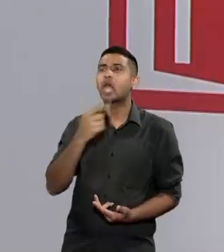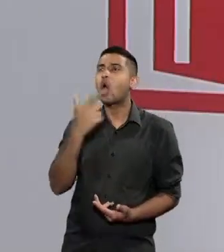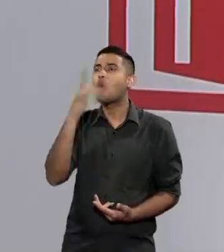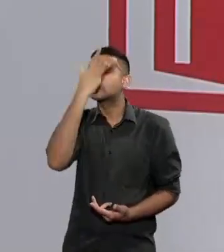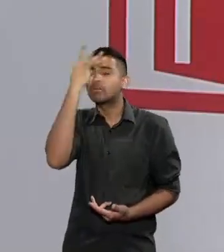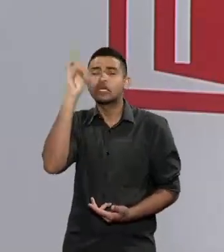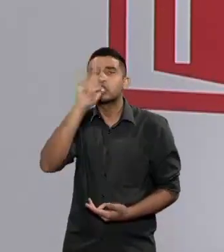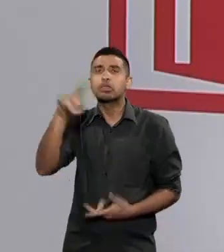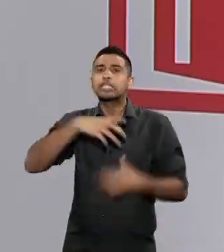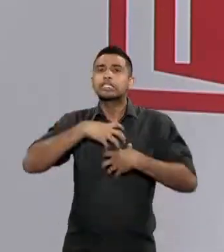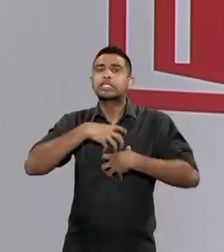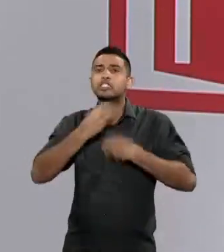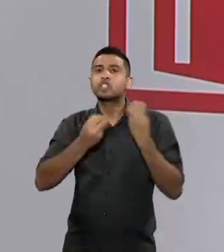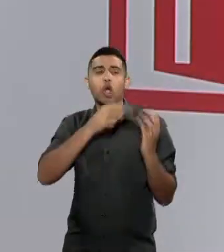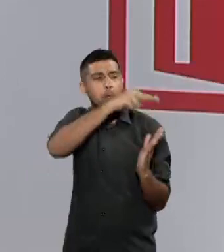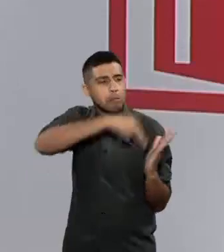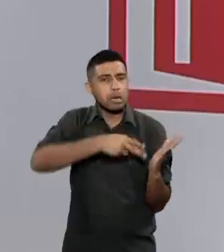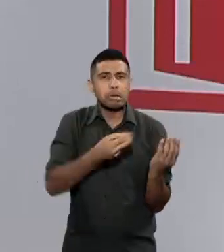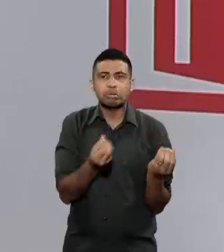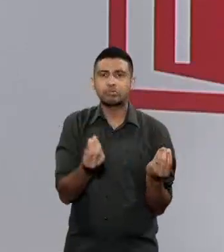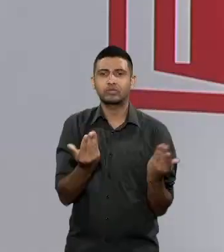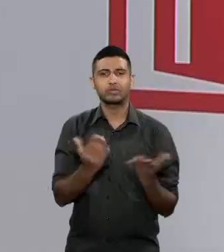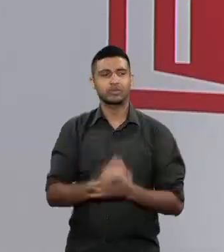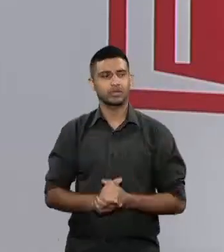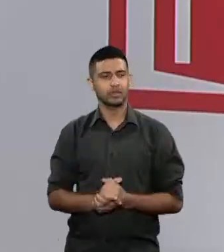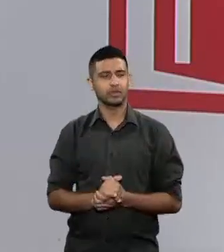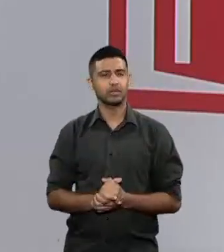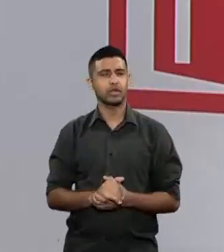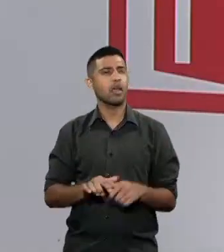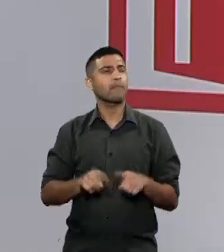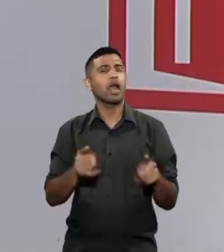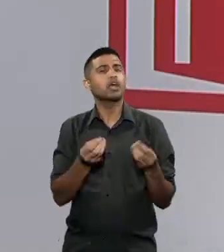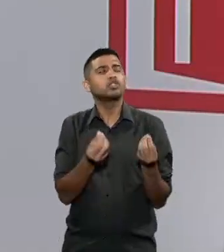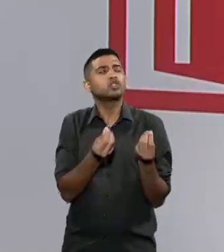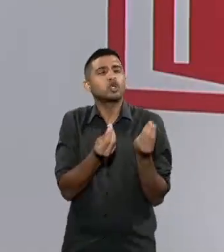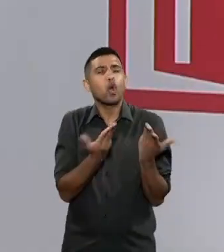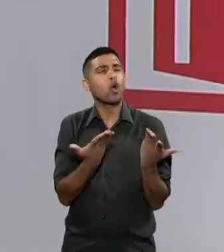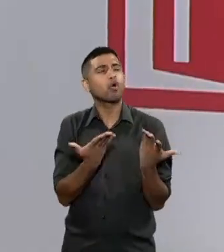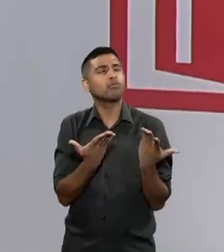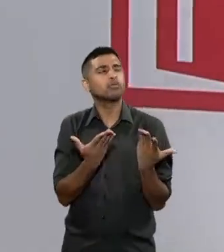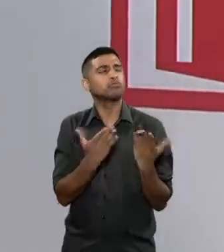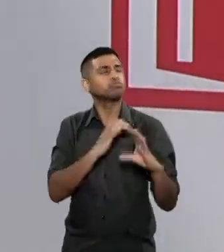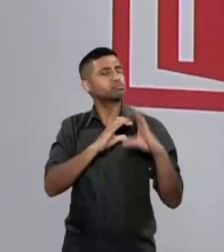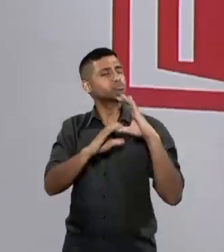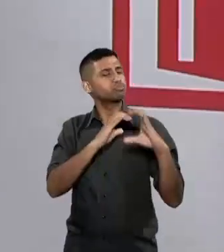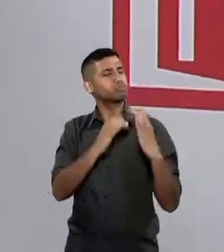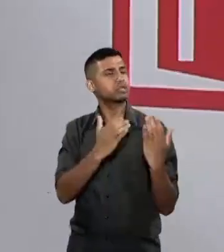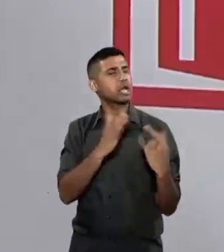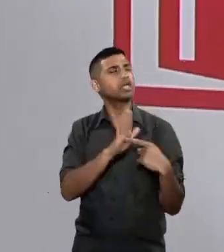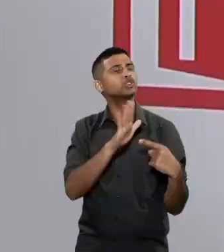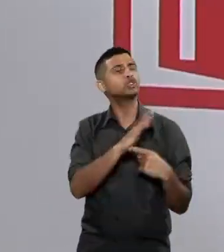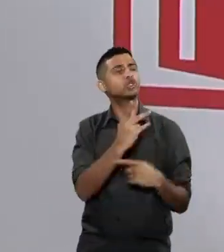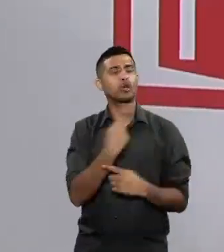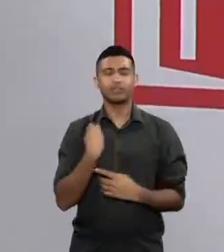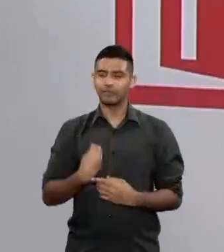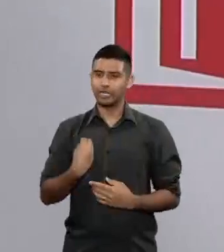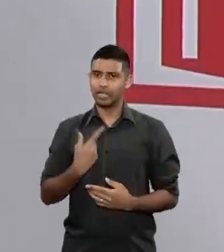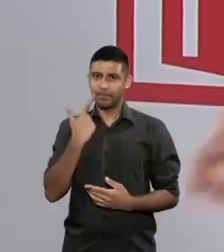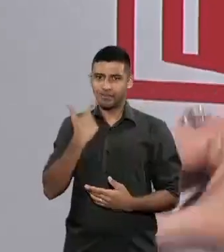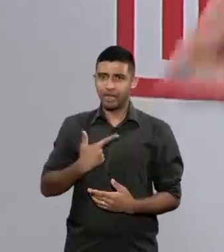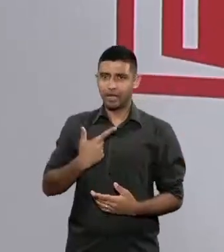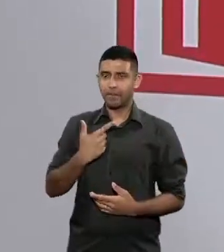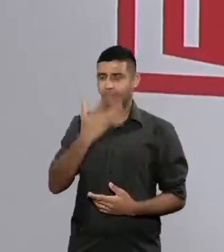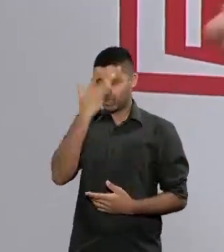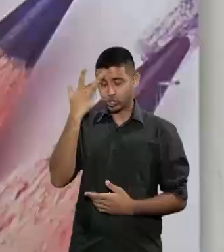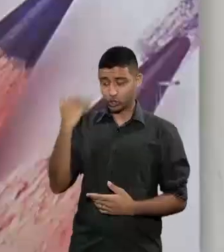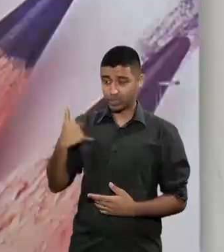outros viam ou sentiam ao ler, né? Como é que é essa questão, como é que é a comunicação, a importância da comunicação na nossa vida? Uma pessoa